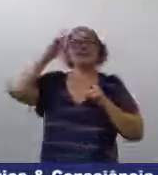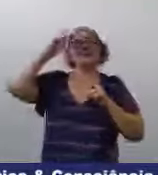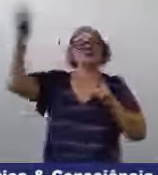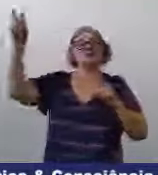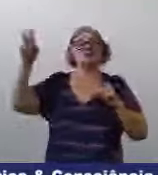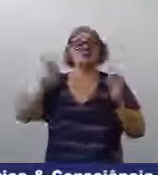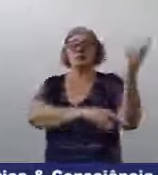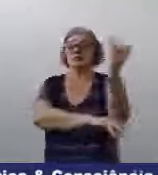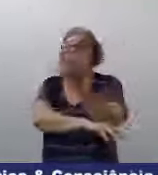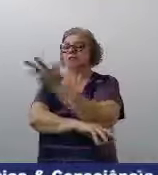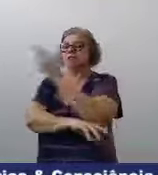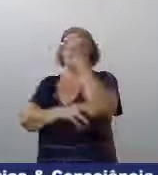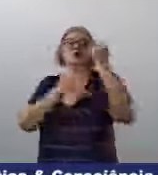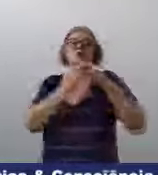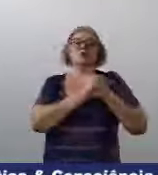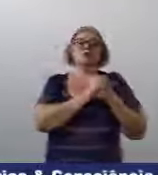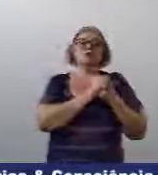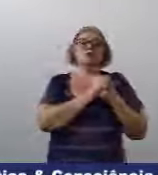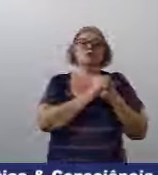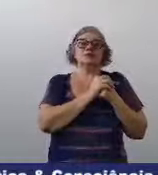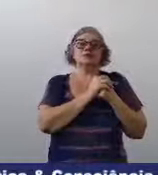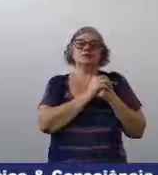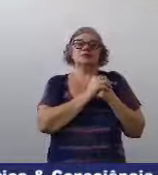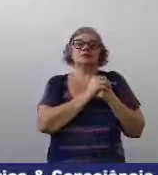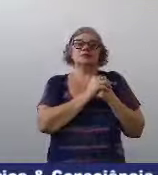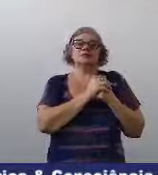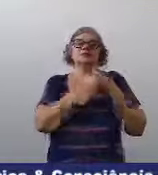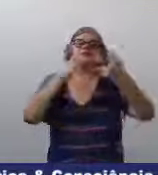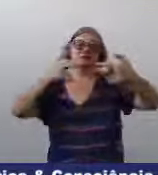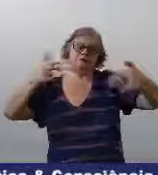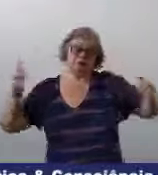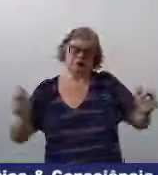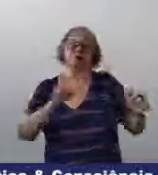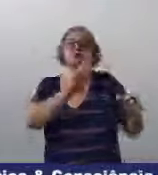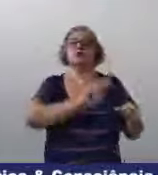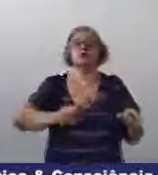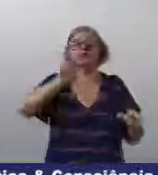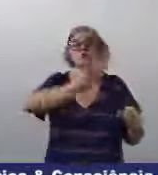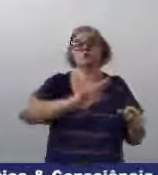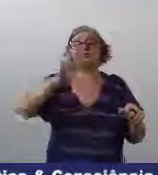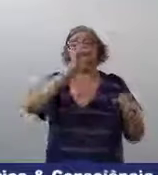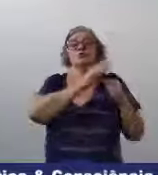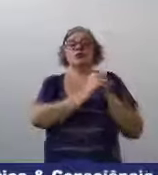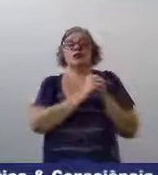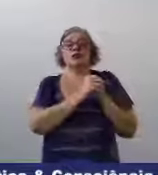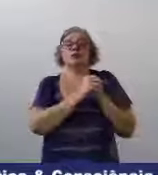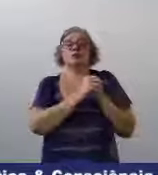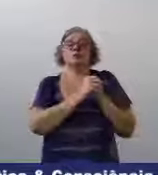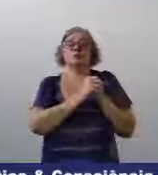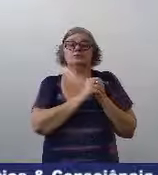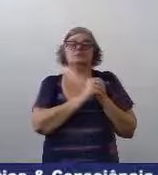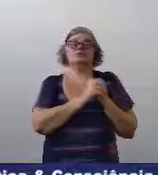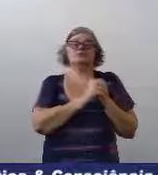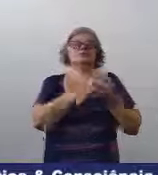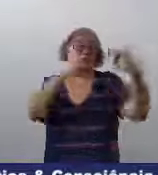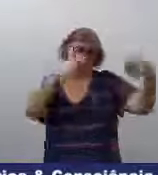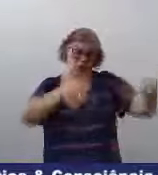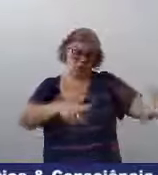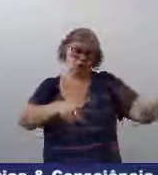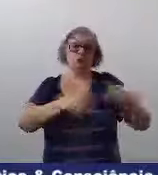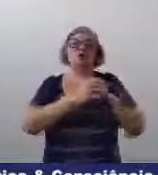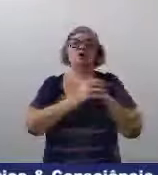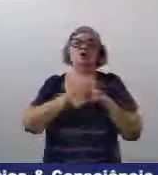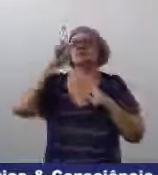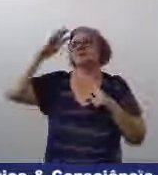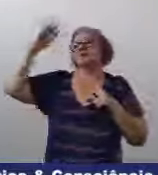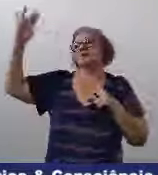pouco a pouco nos nossos exames, nas nossas análises. Aqui um detalhe que nós vamos utilizar para falar nos